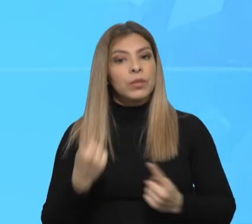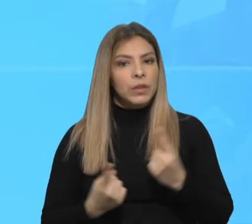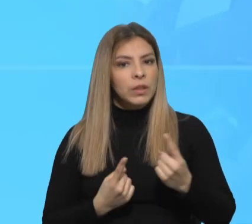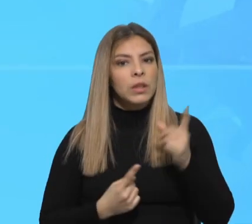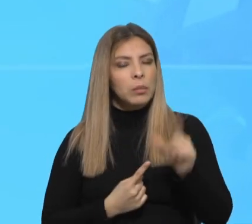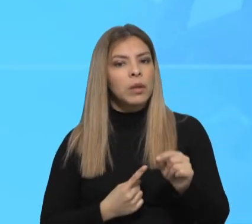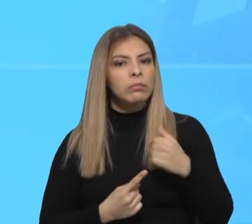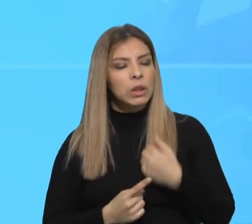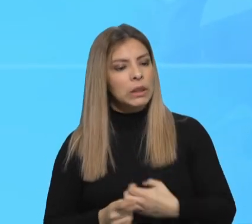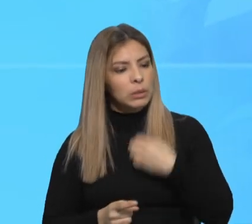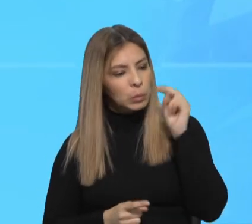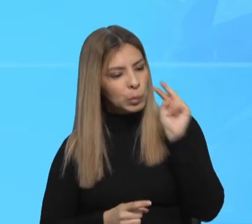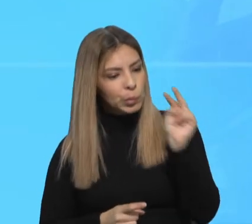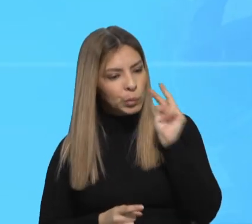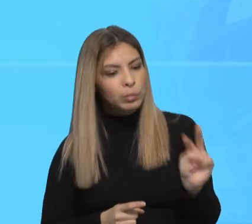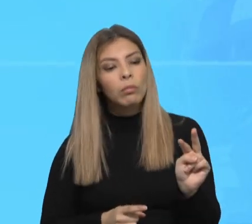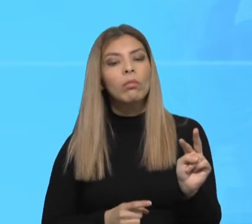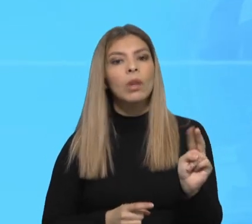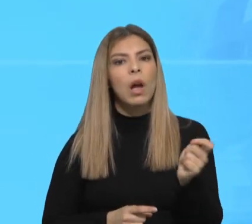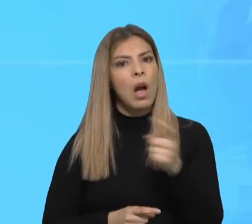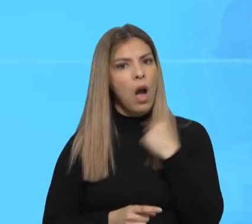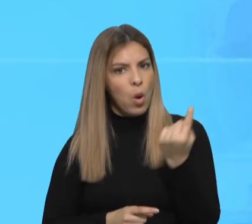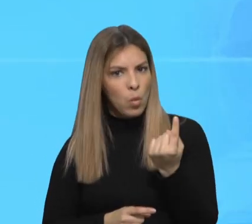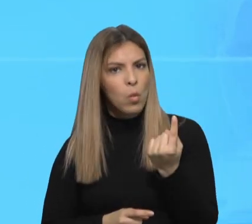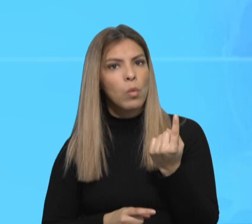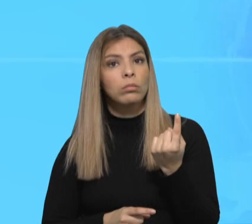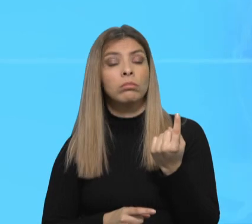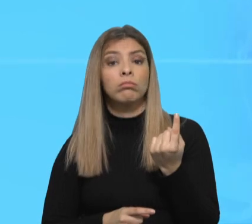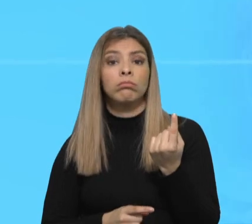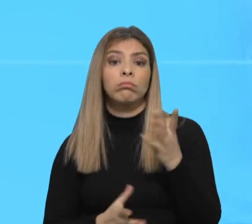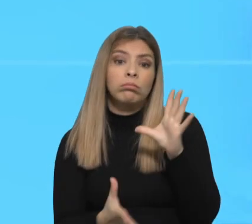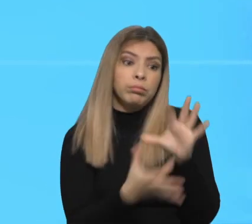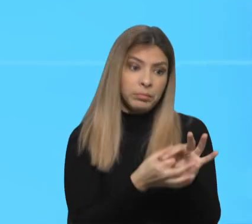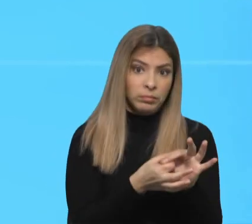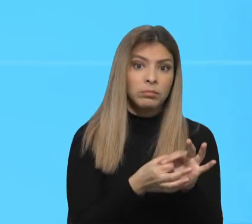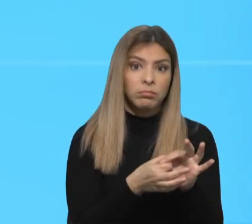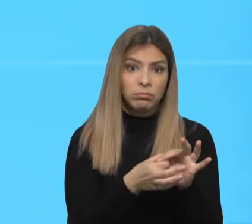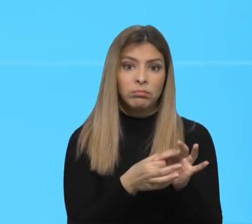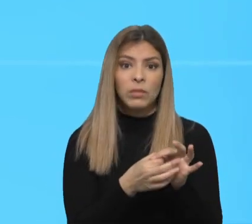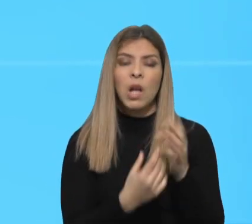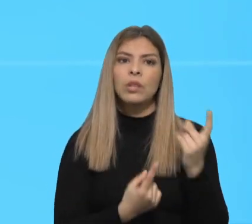é muito raro alguém que está na oposição reconhecer que quem governa fez